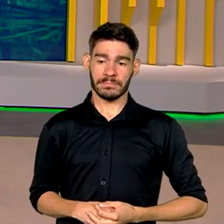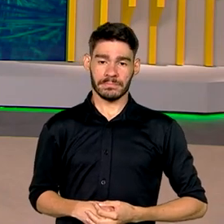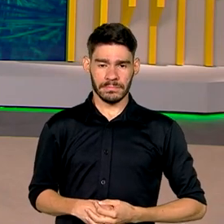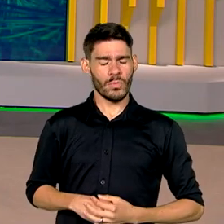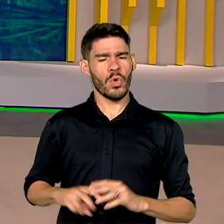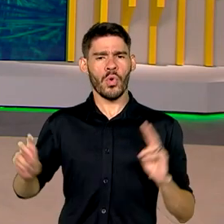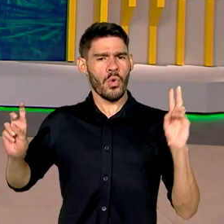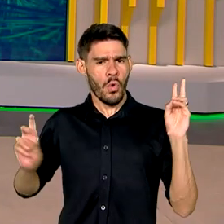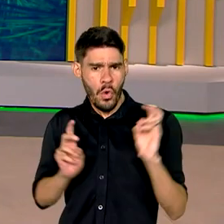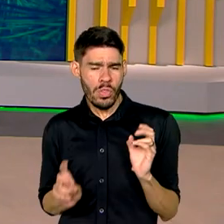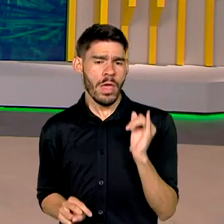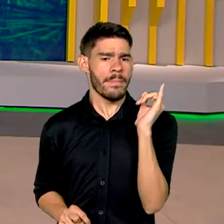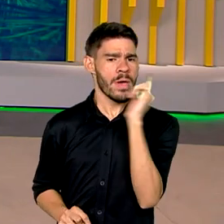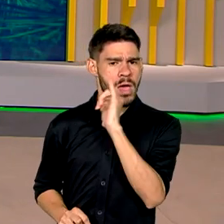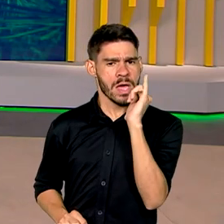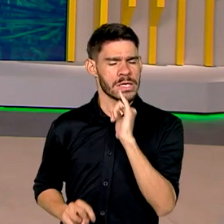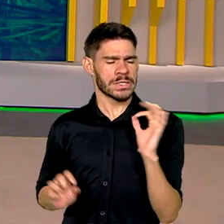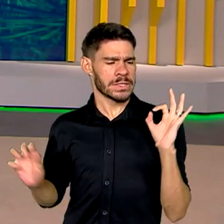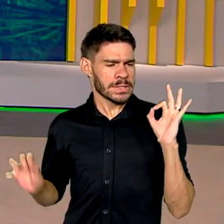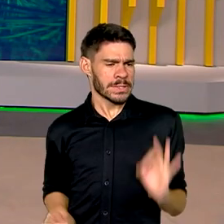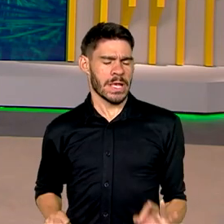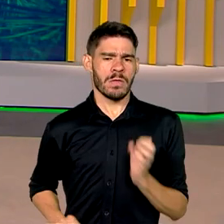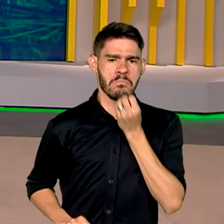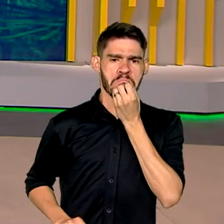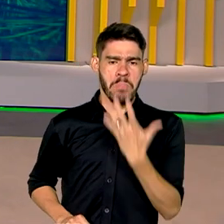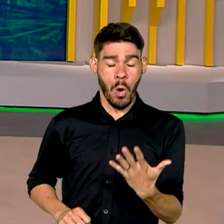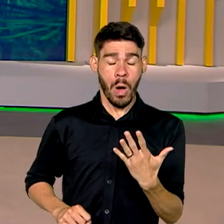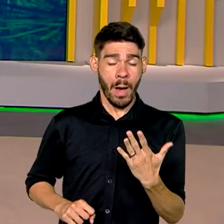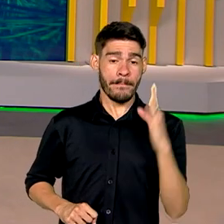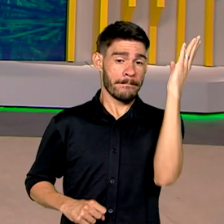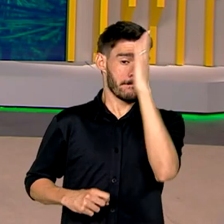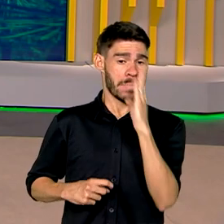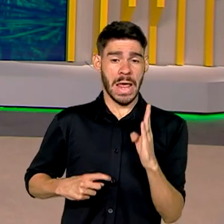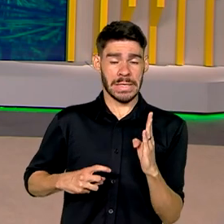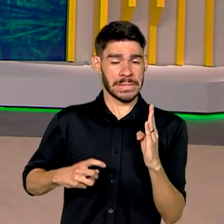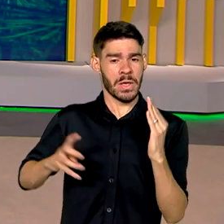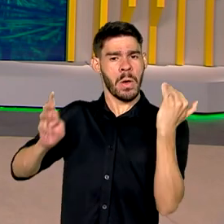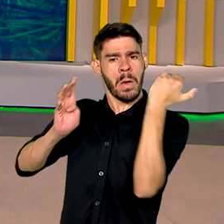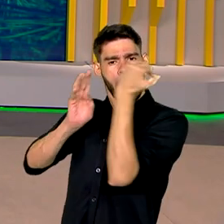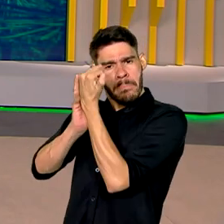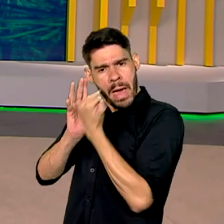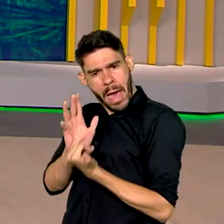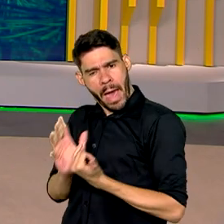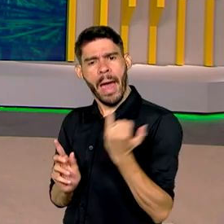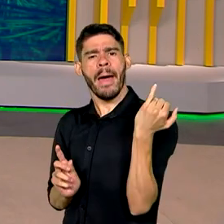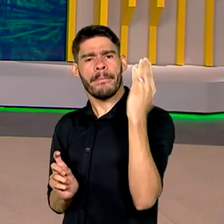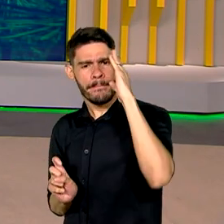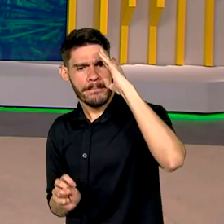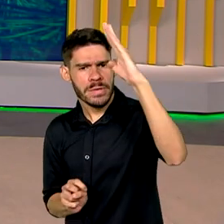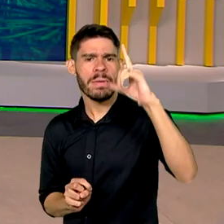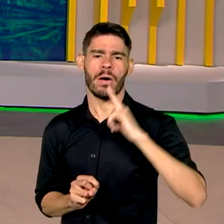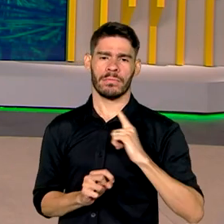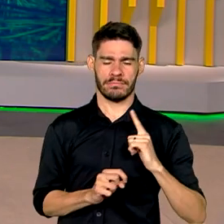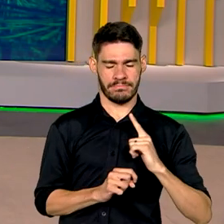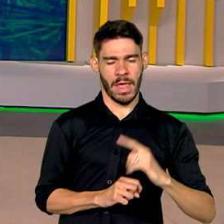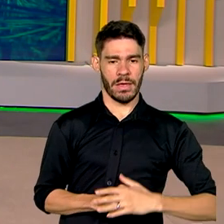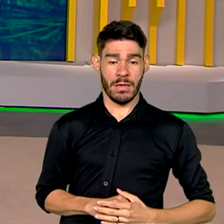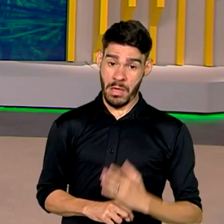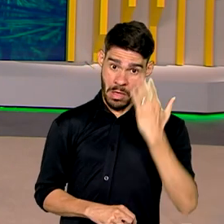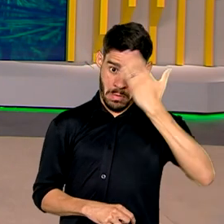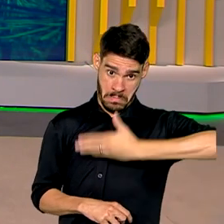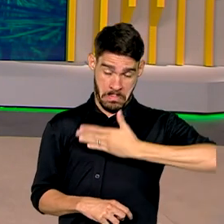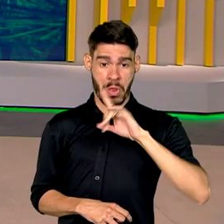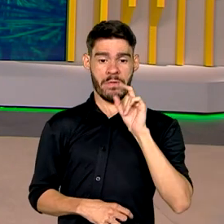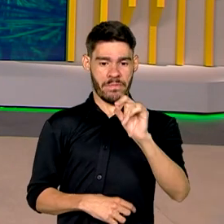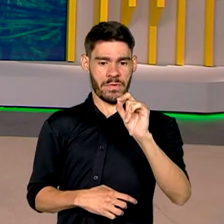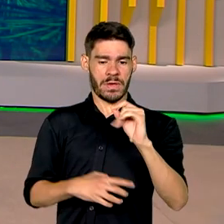Quando o assunto é energia limpa, o Brasil aparece entre os principais líderes do mundo em transição energética. Uma prova disso